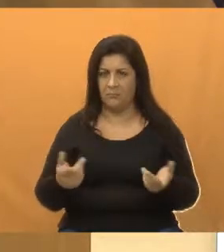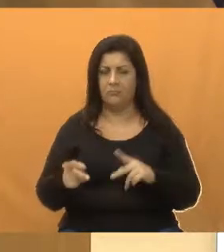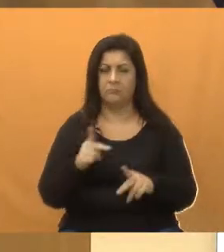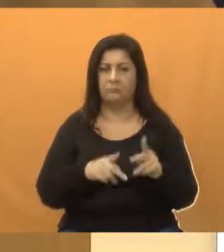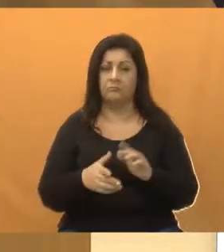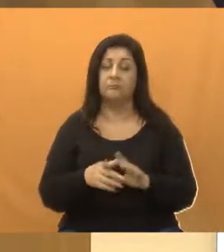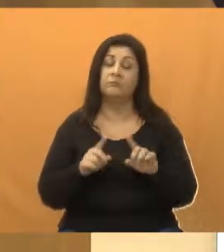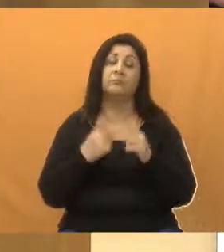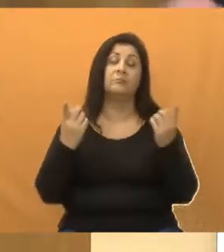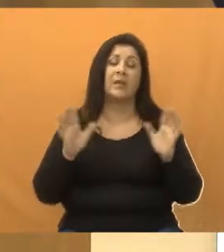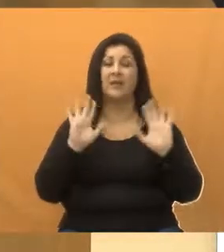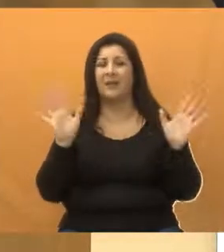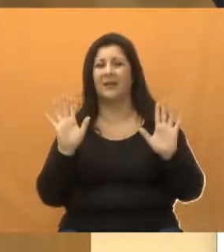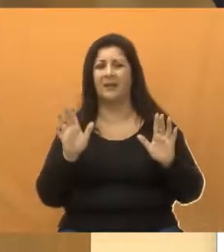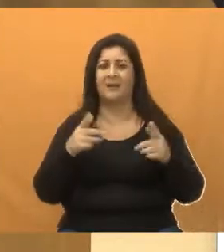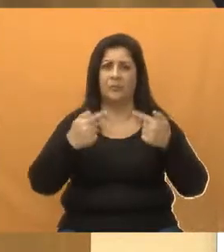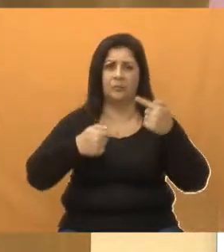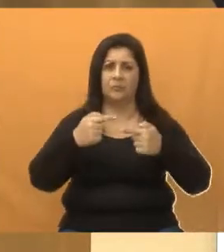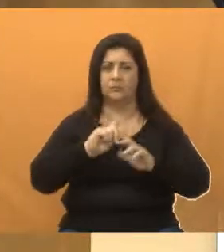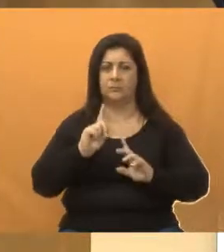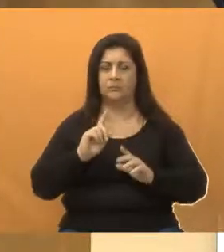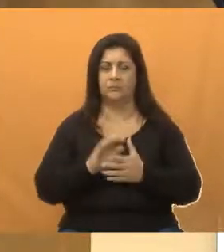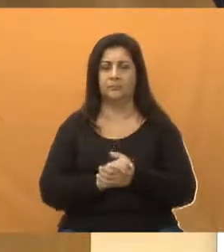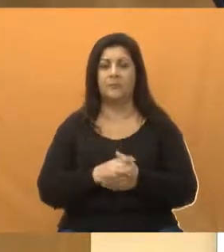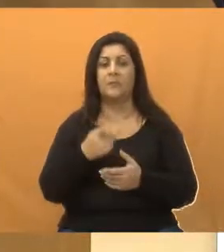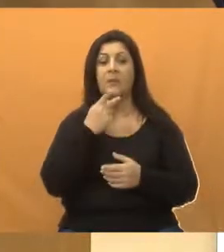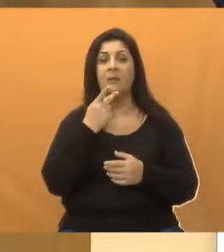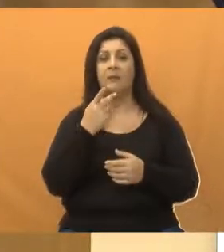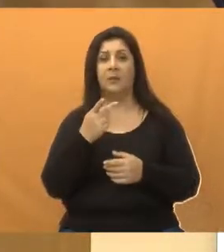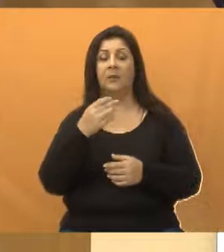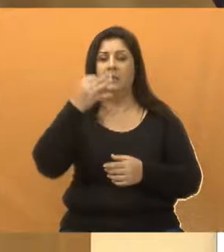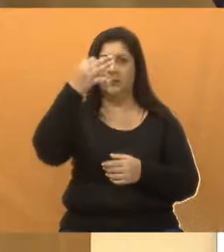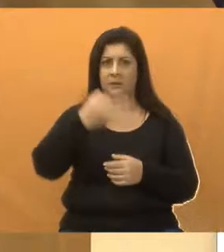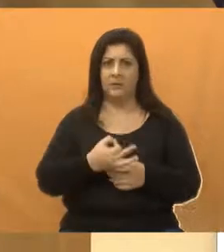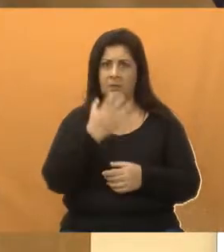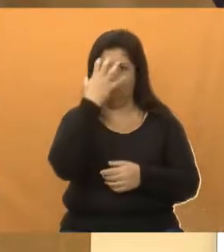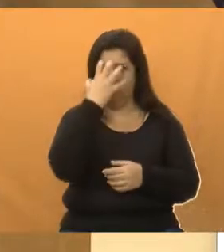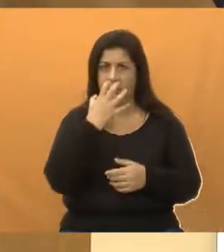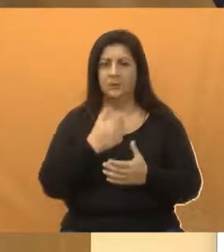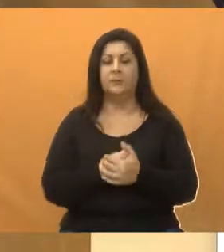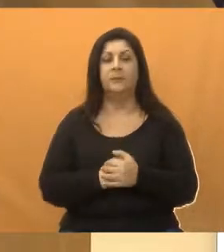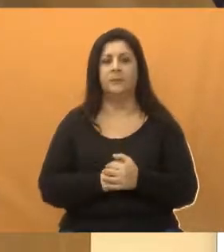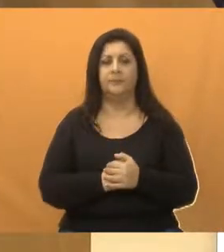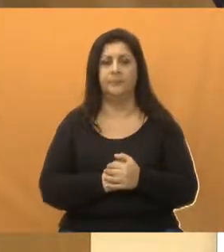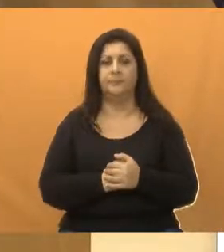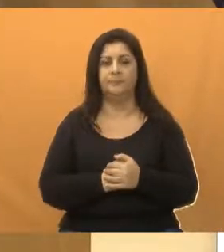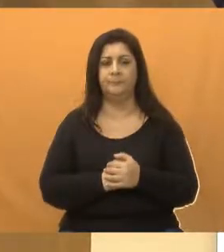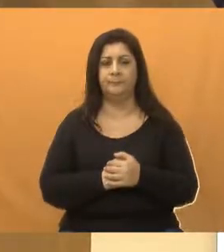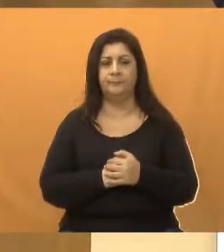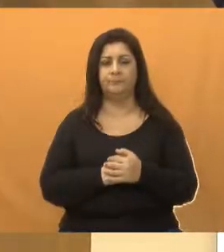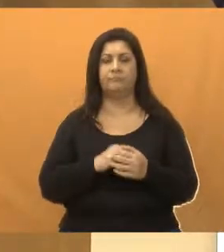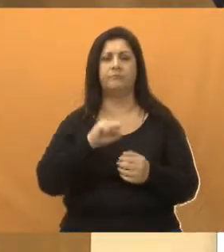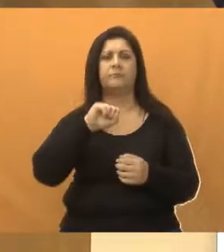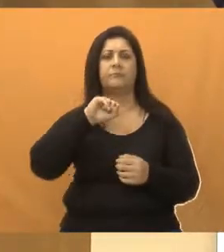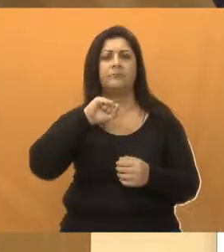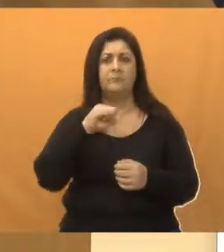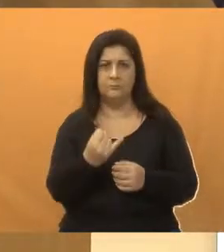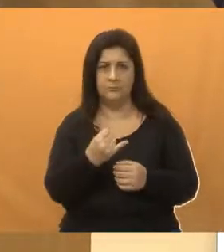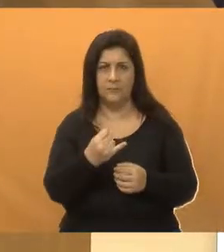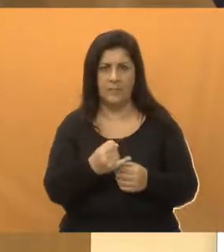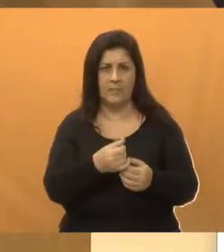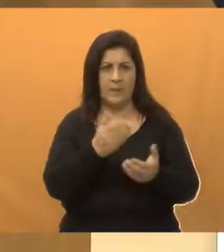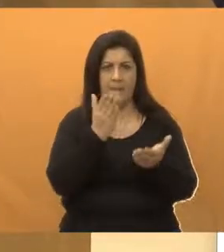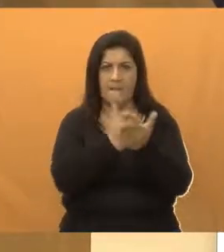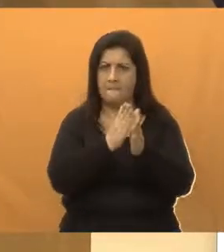população. Mas não vamos politizar o assunto, não. Vamos falar o que é sério aqui. Quando eu deixo de cobrar 4,